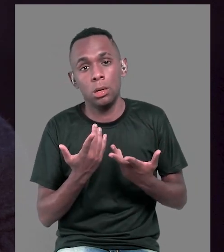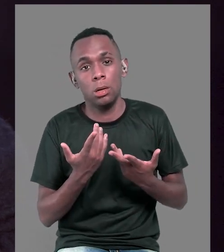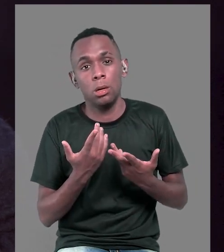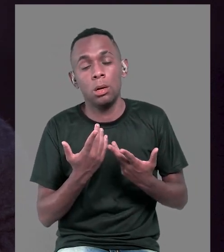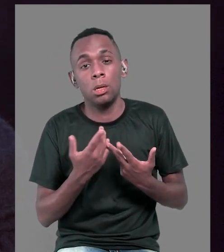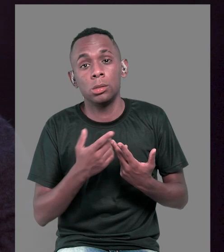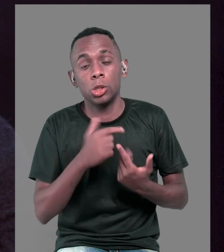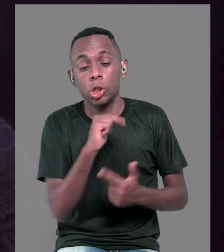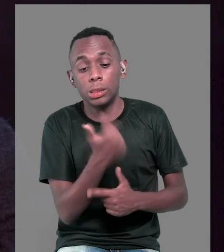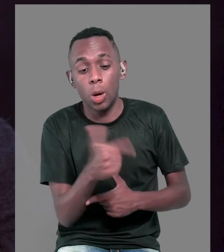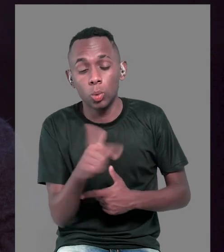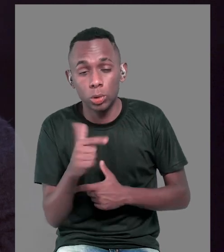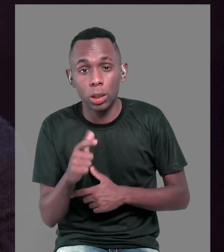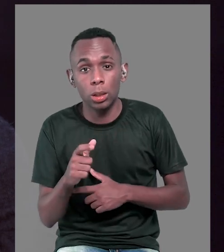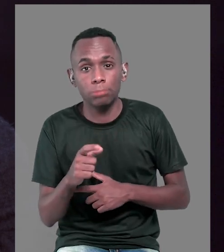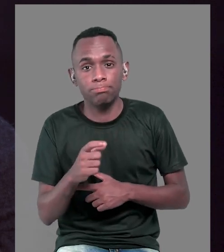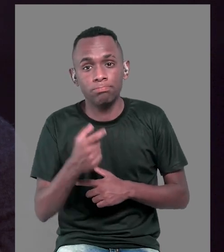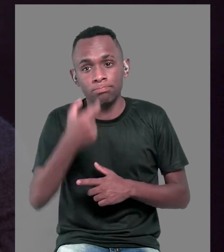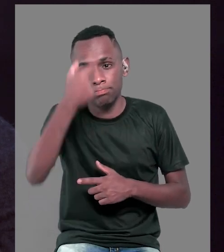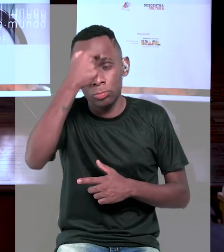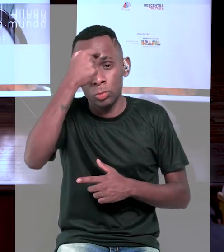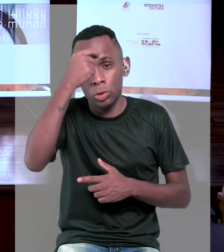Eles não têm inconsciente,